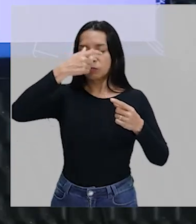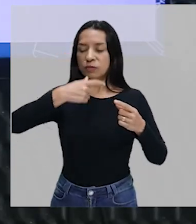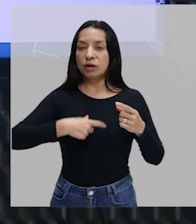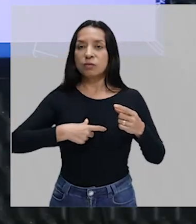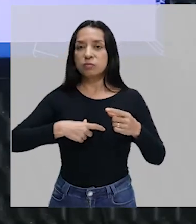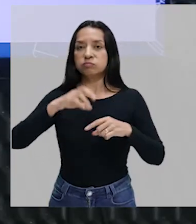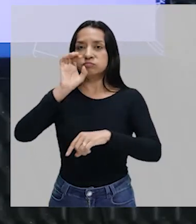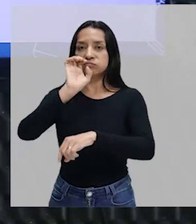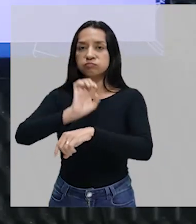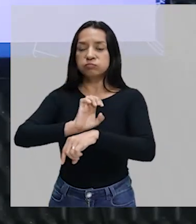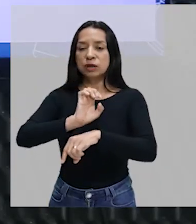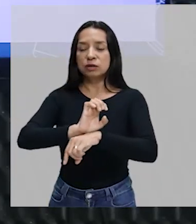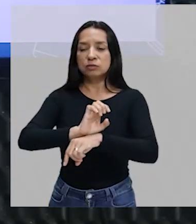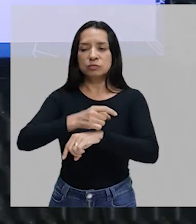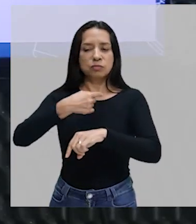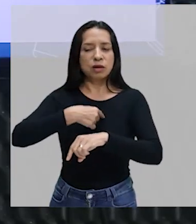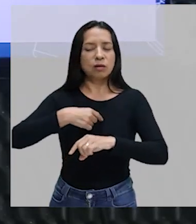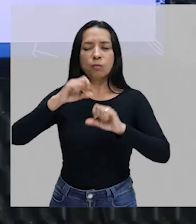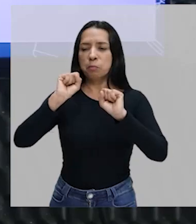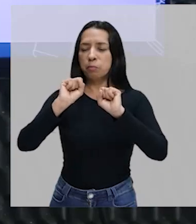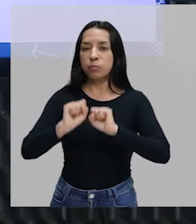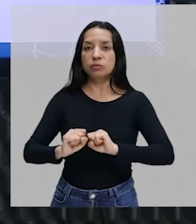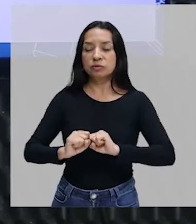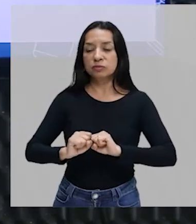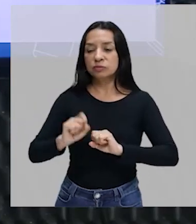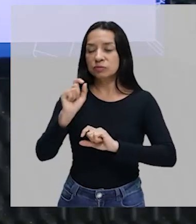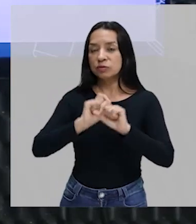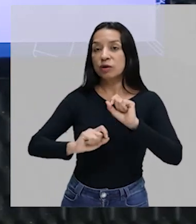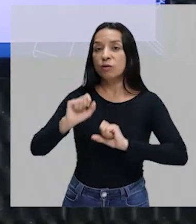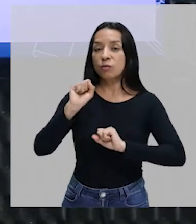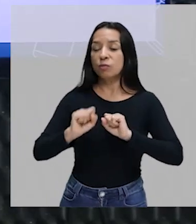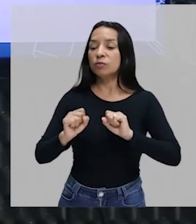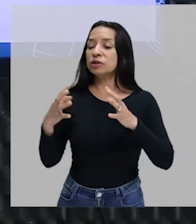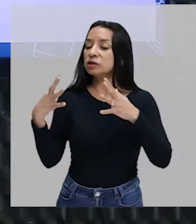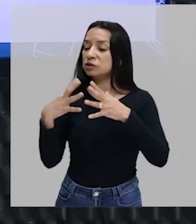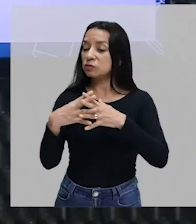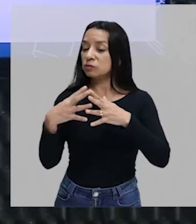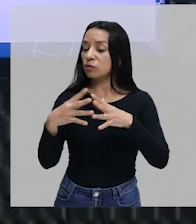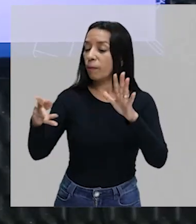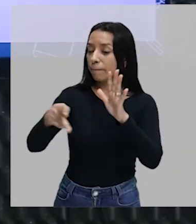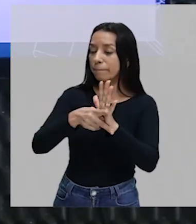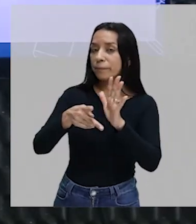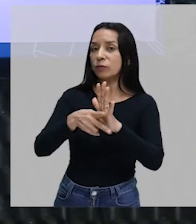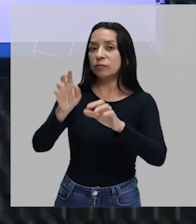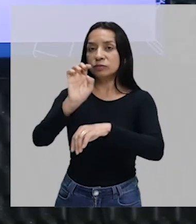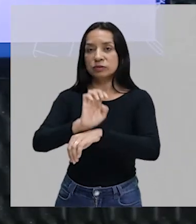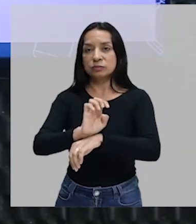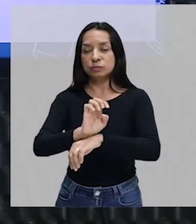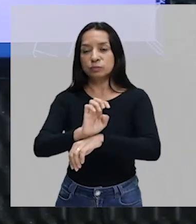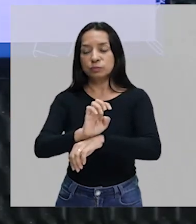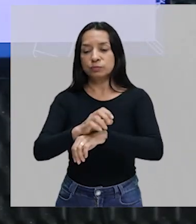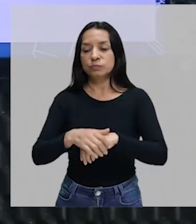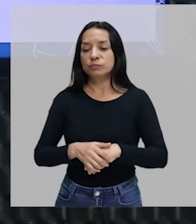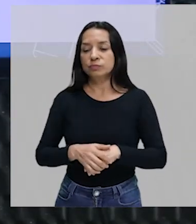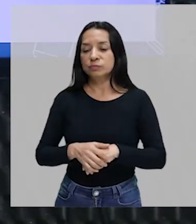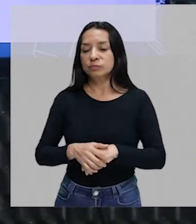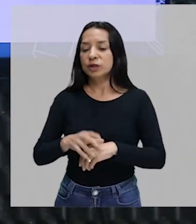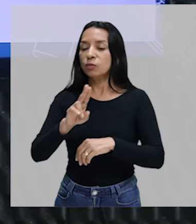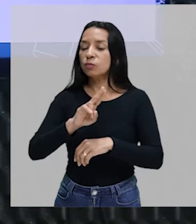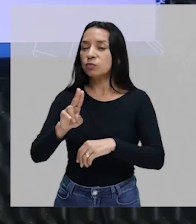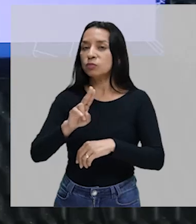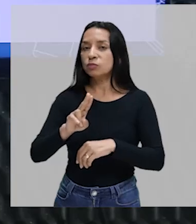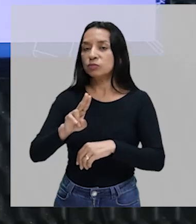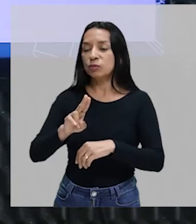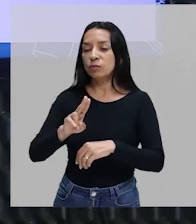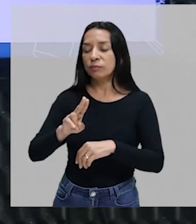Ou seja, ele era tão poderoso que o poder dele se confundia com o poder do próprio Estado. Daí o nome